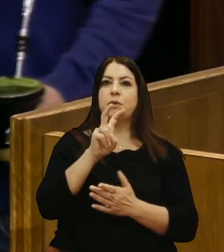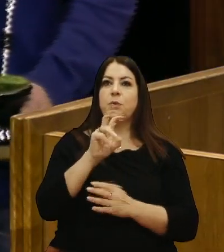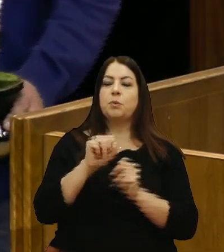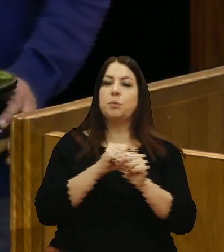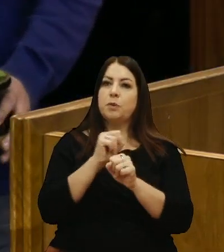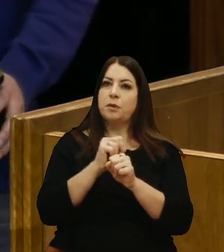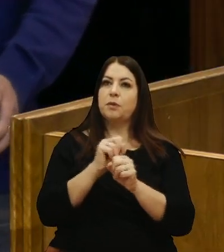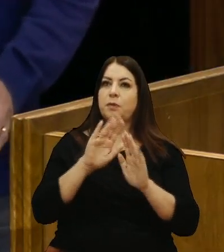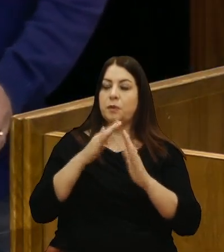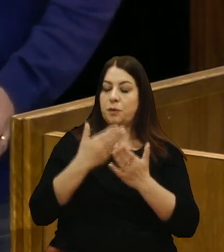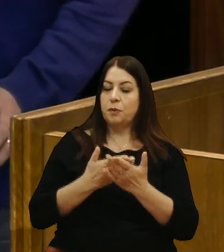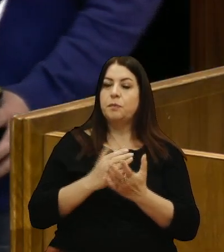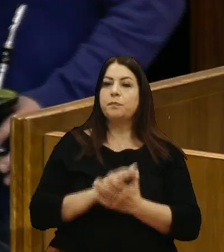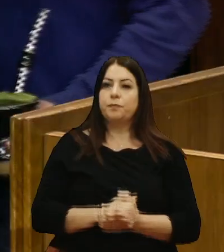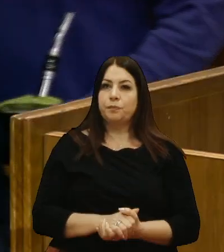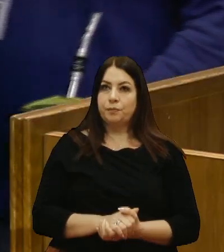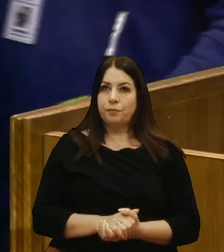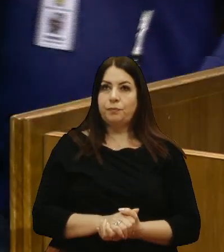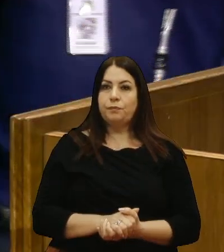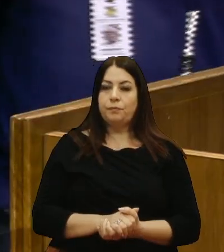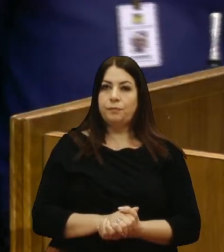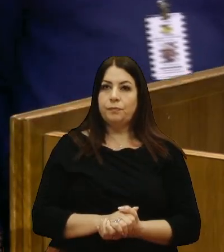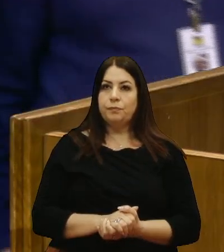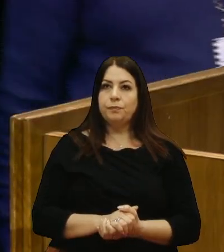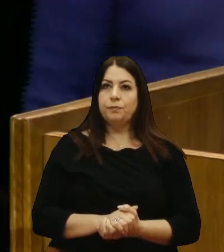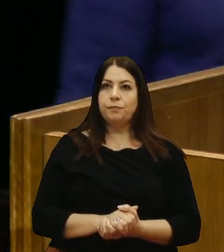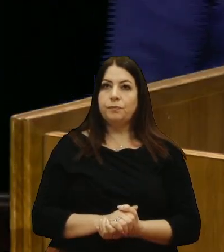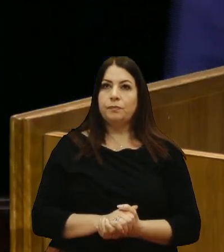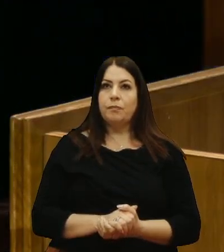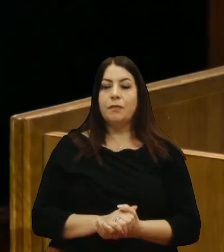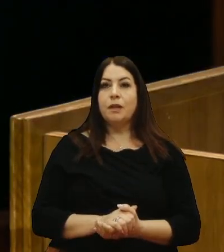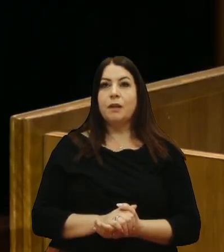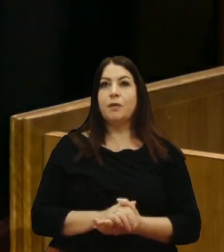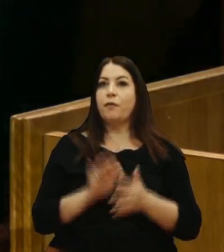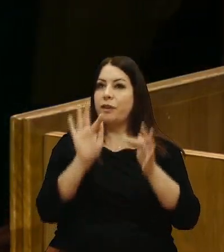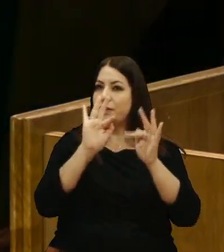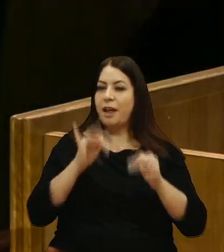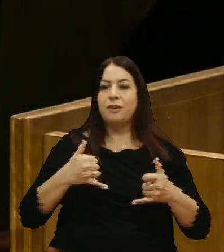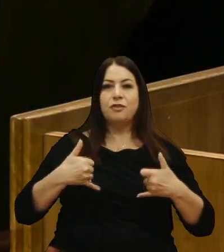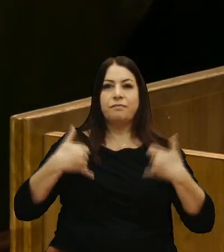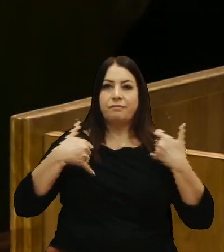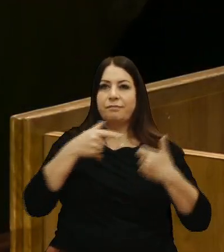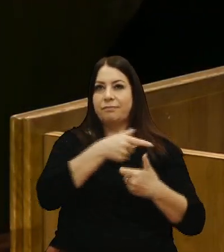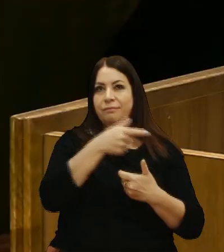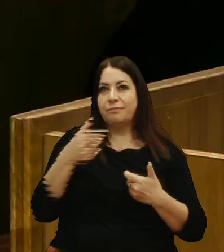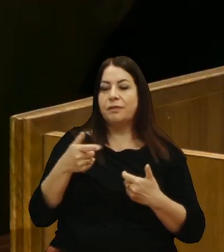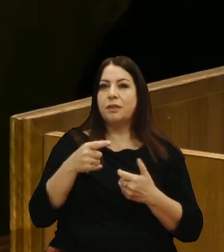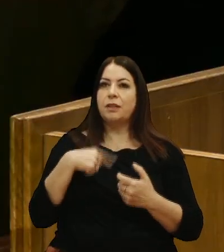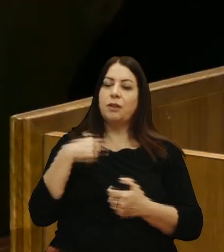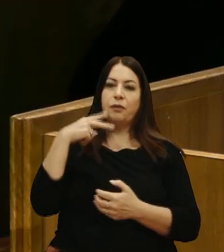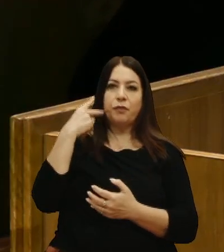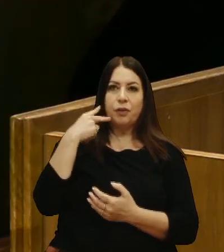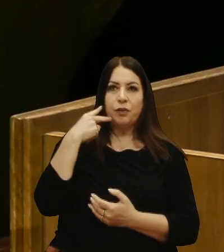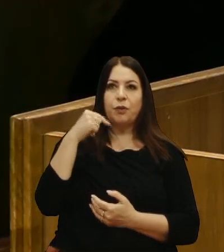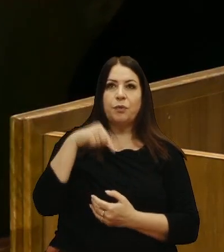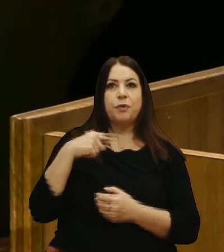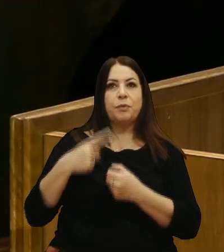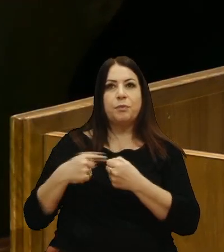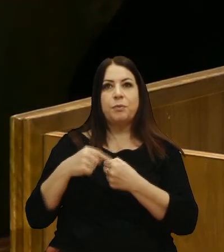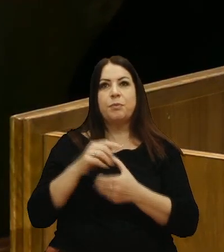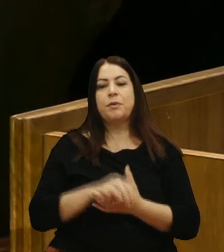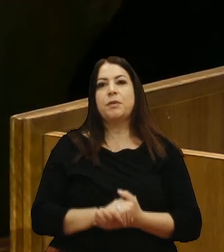anos pela escola. É com grande alegria e orgulho que, na condição de vereador deste